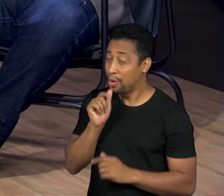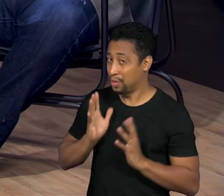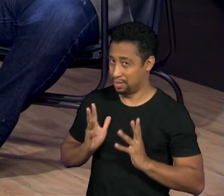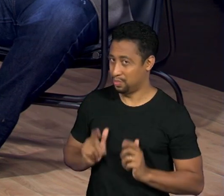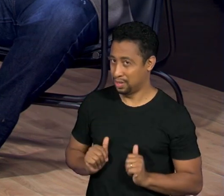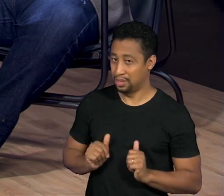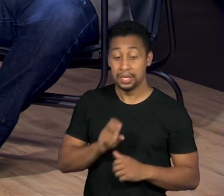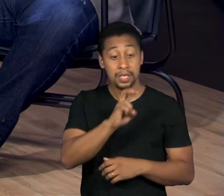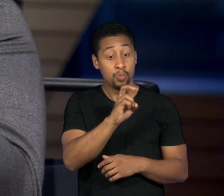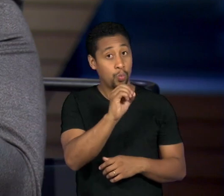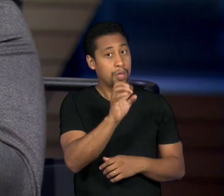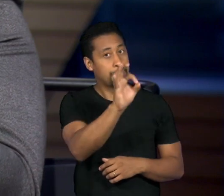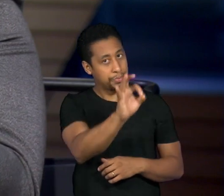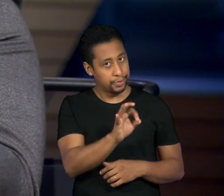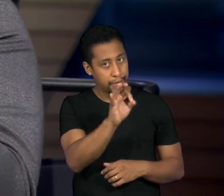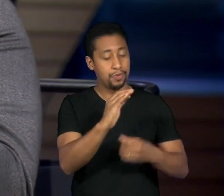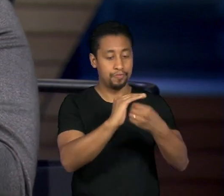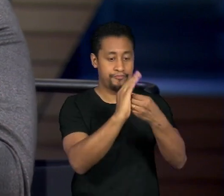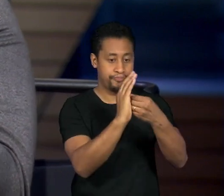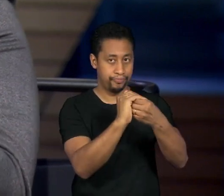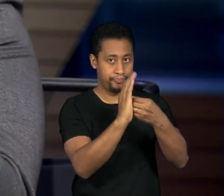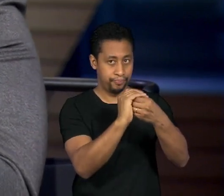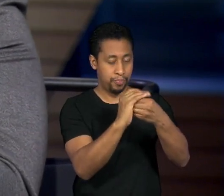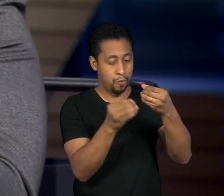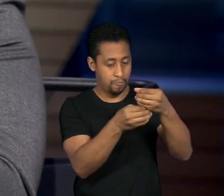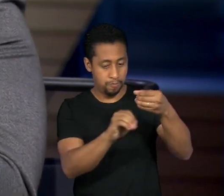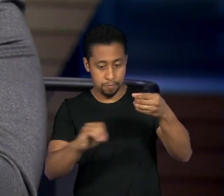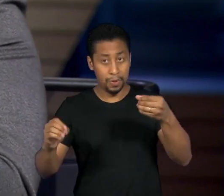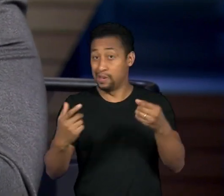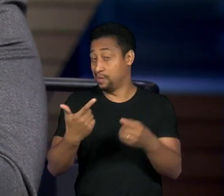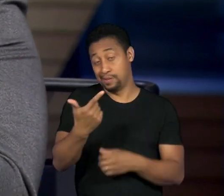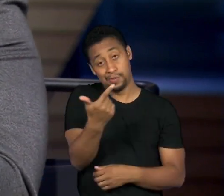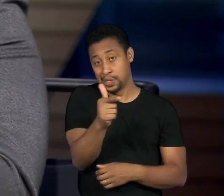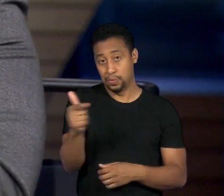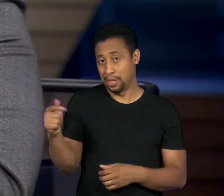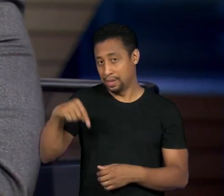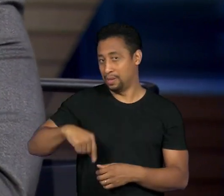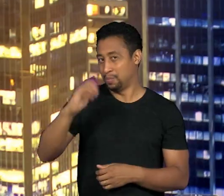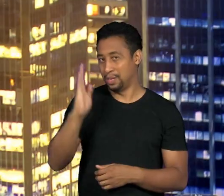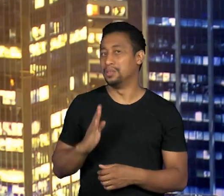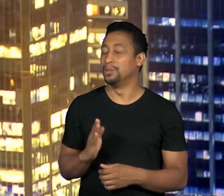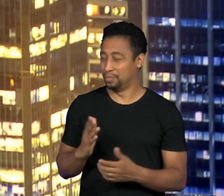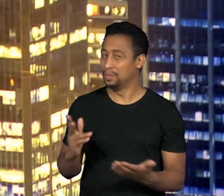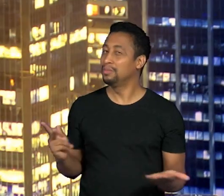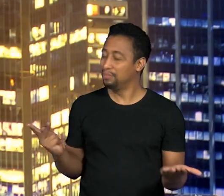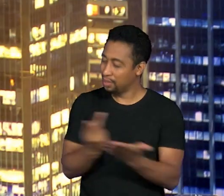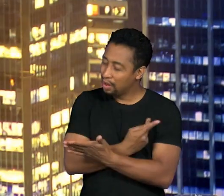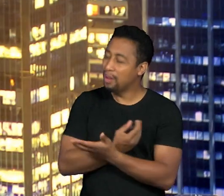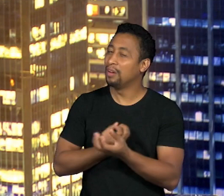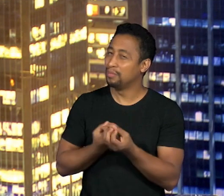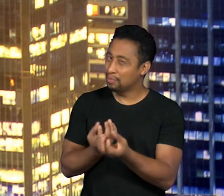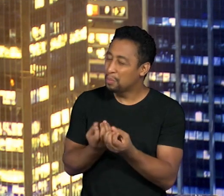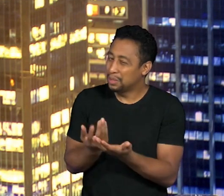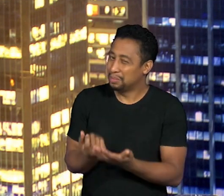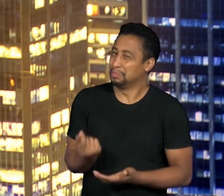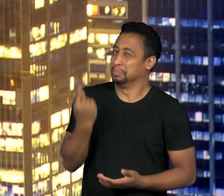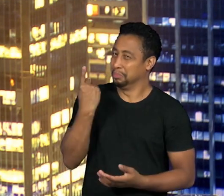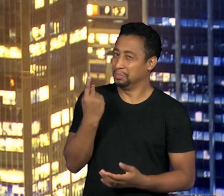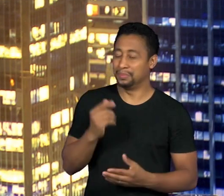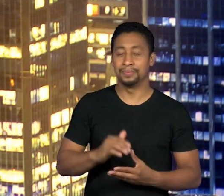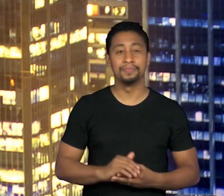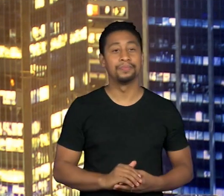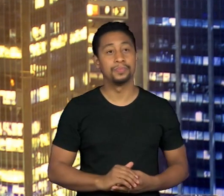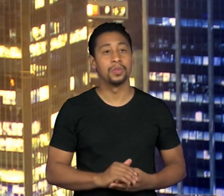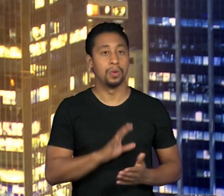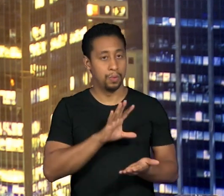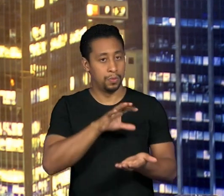saneamento. Isso é inconcebível, ou seja, tem alguma coisa errada nesse sistema. Sim. Tem uns dados aqui também do Instituto Trata Brasil